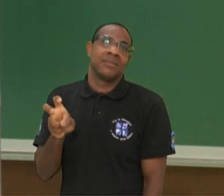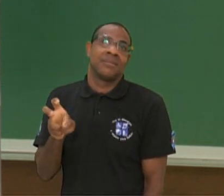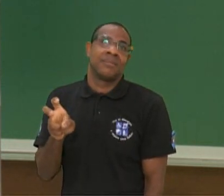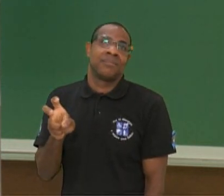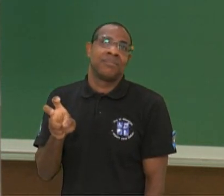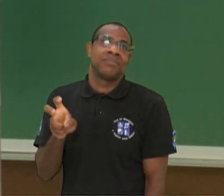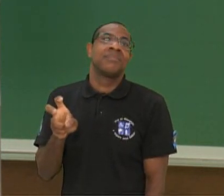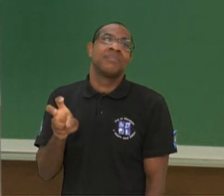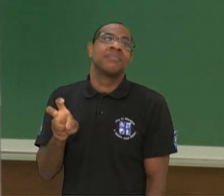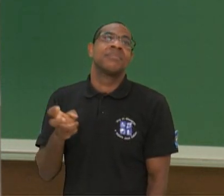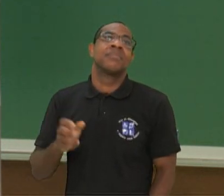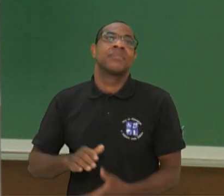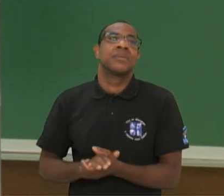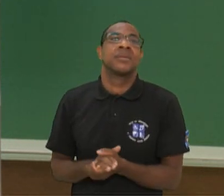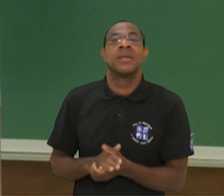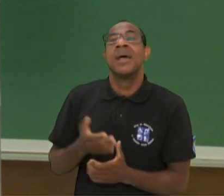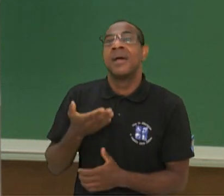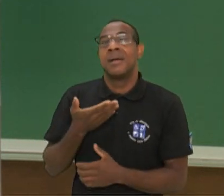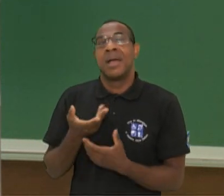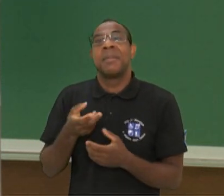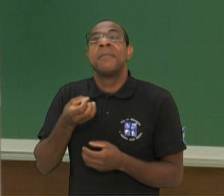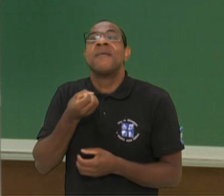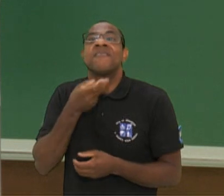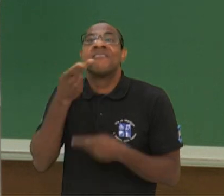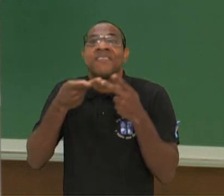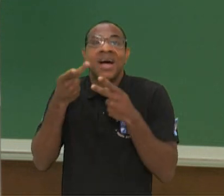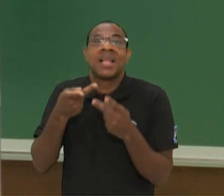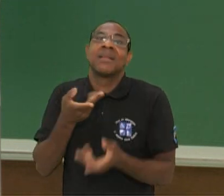de pronunciar, a gente pronuncia apenas 40.